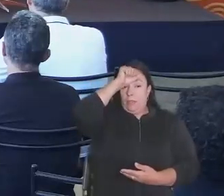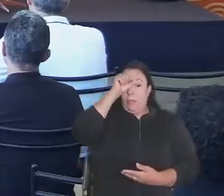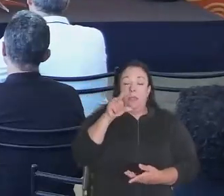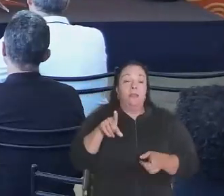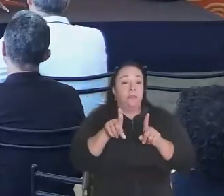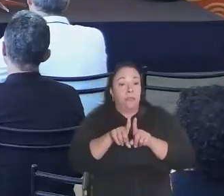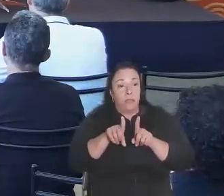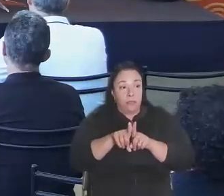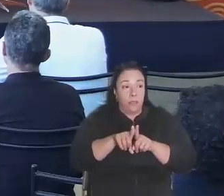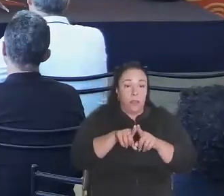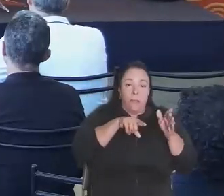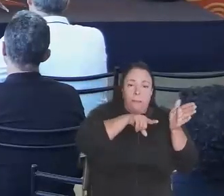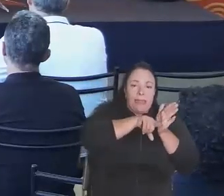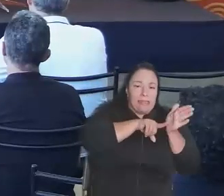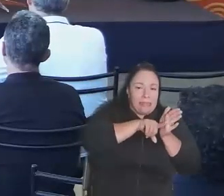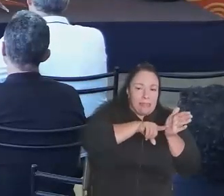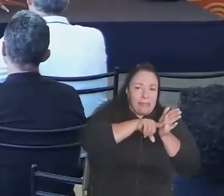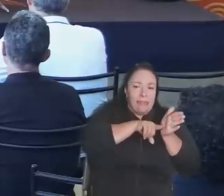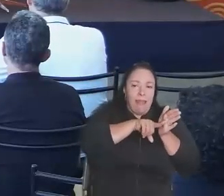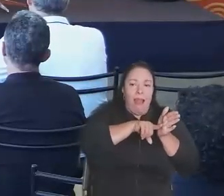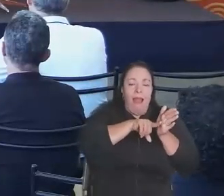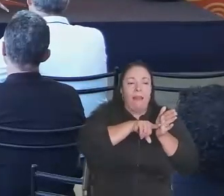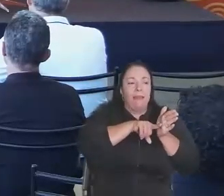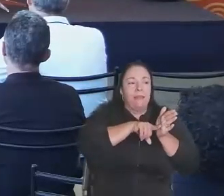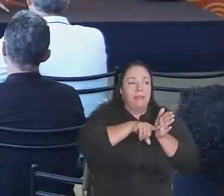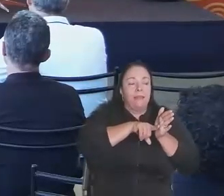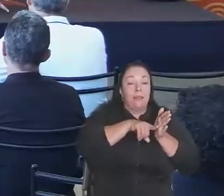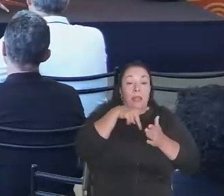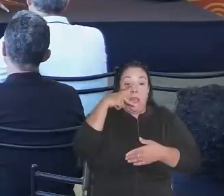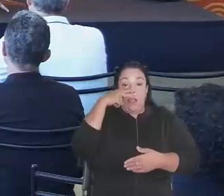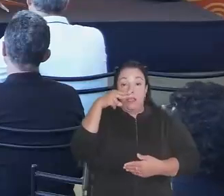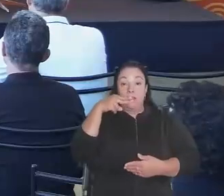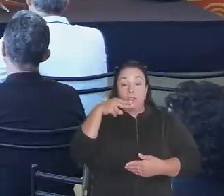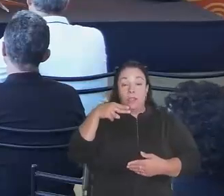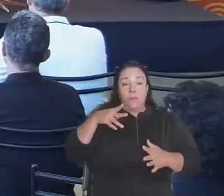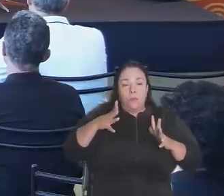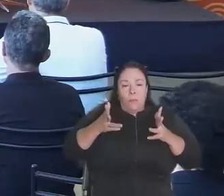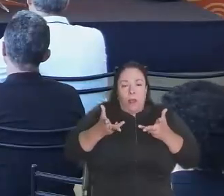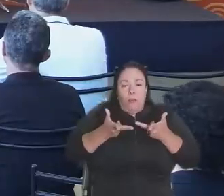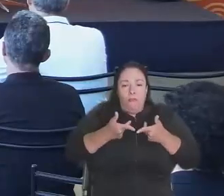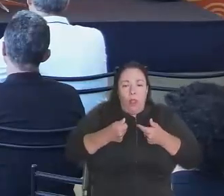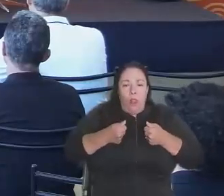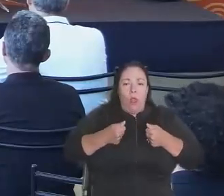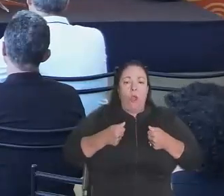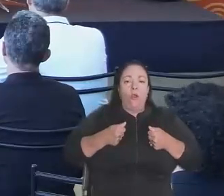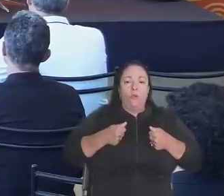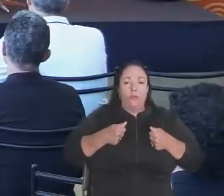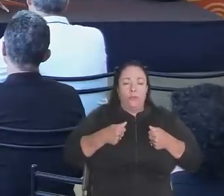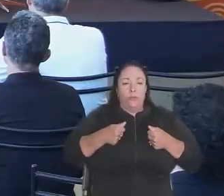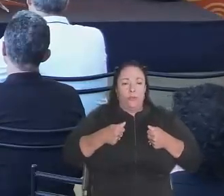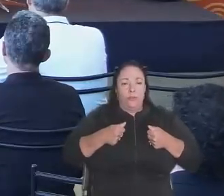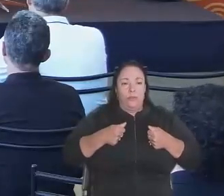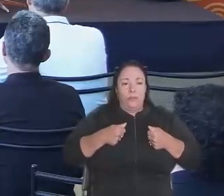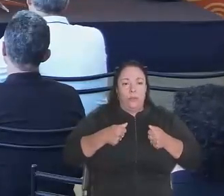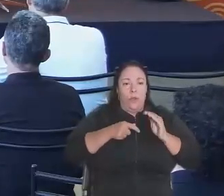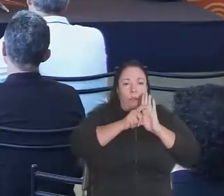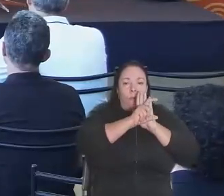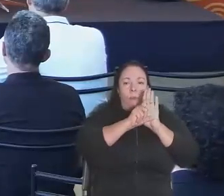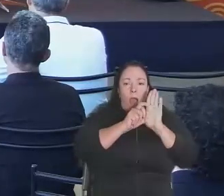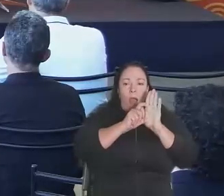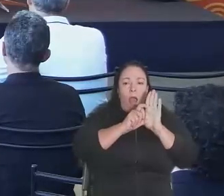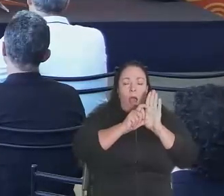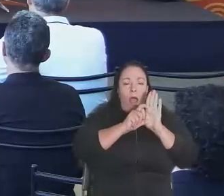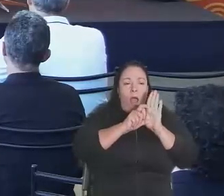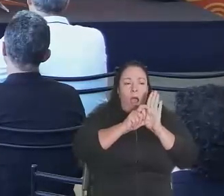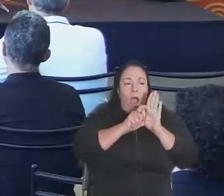Teve coisas que eu tive que pesquisar, sabe? Achei muito incrível. Conte-nos alguma passagem interessante do